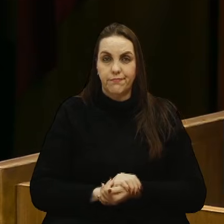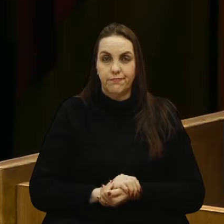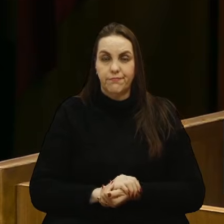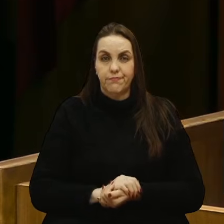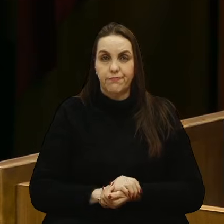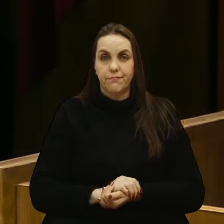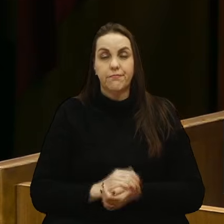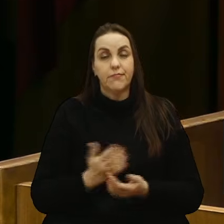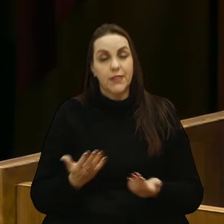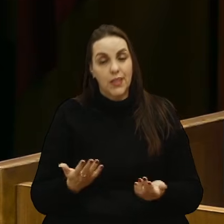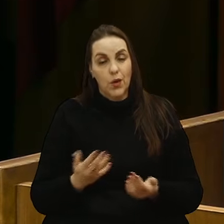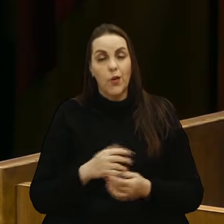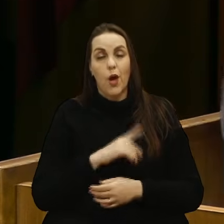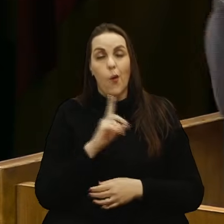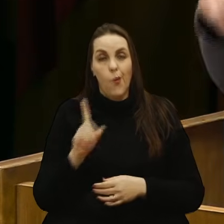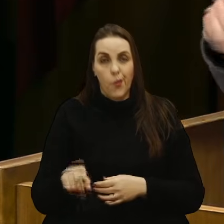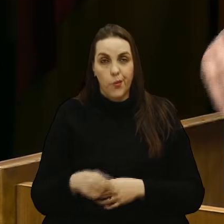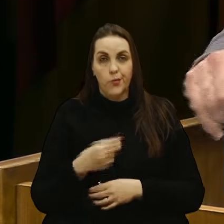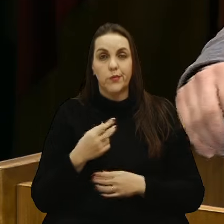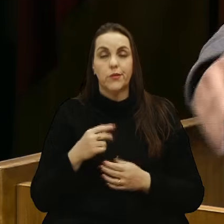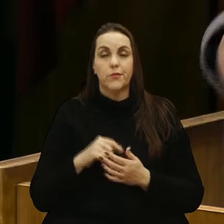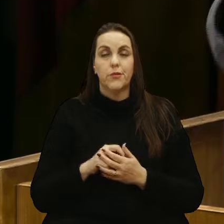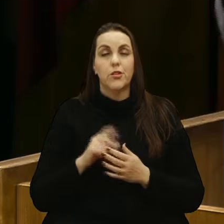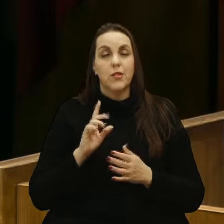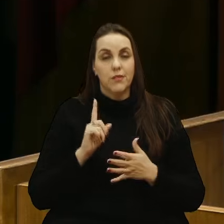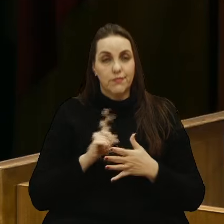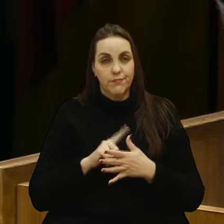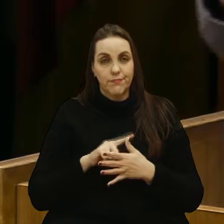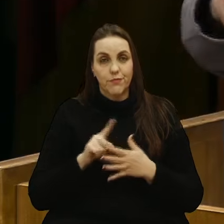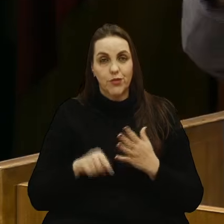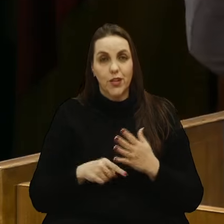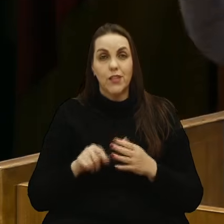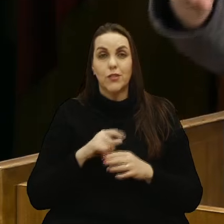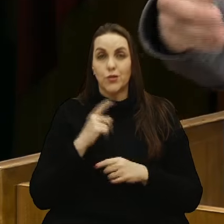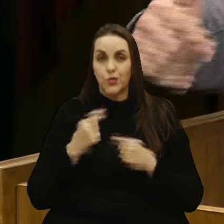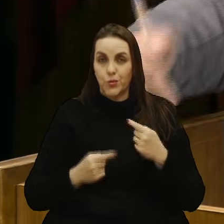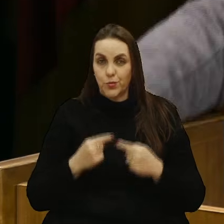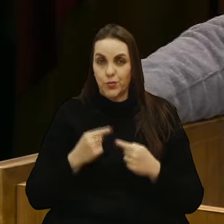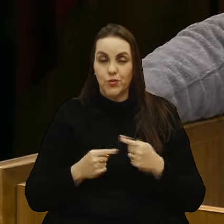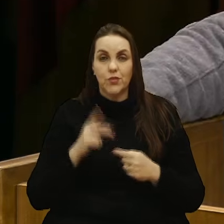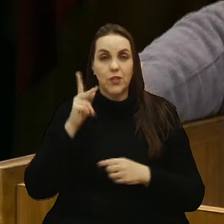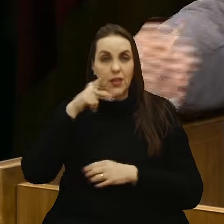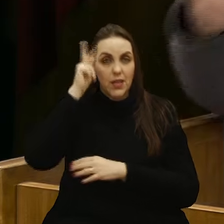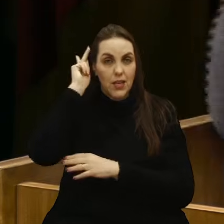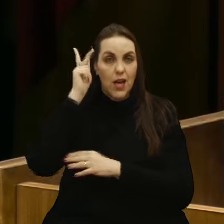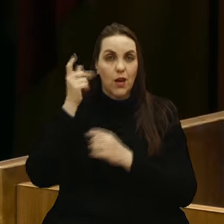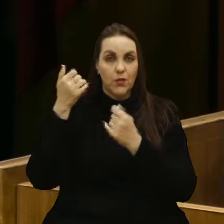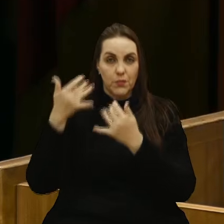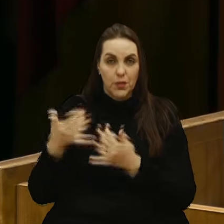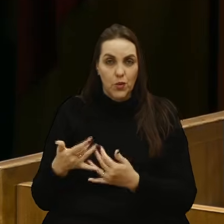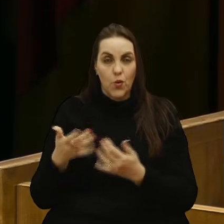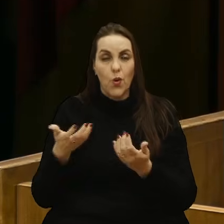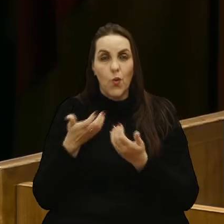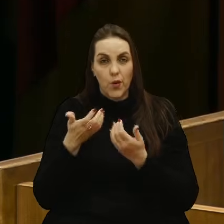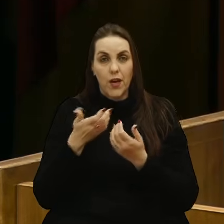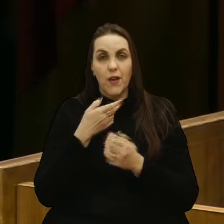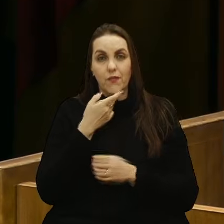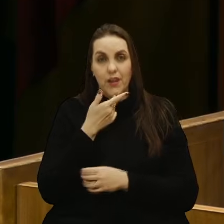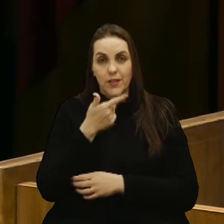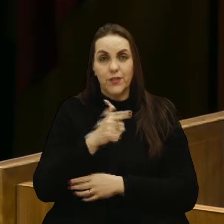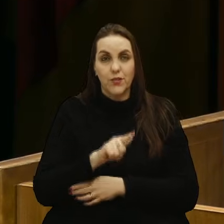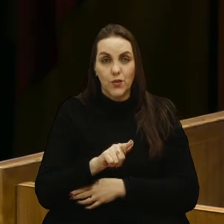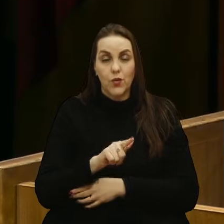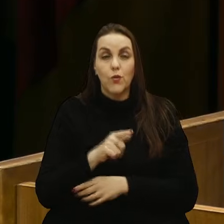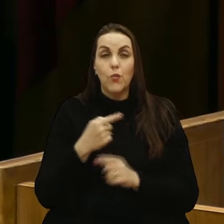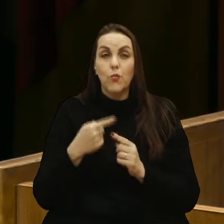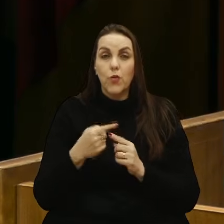Esse é outro ponto que também eu gostaria de discutir, eu já trouxe para essa tribuna, o vereador Iago falou e eu gostaria de reforçar. Por que nós não